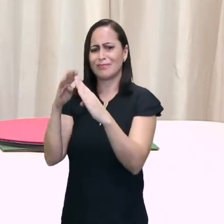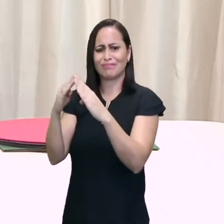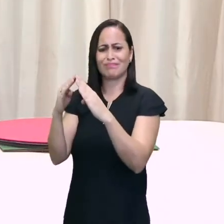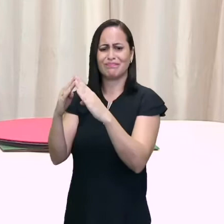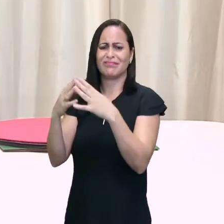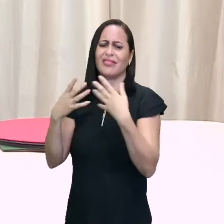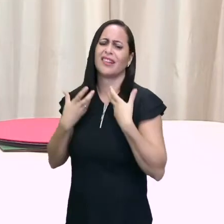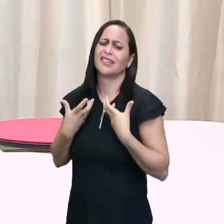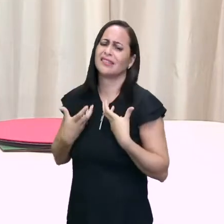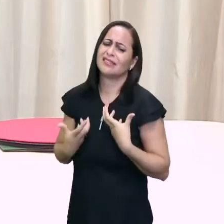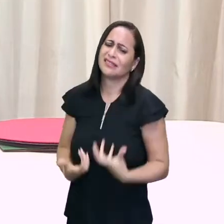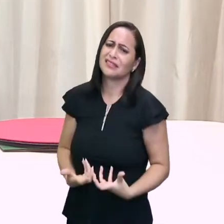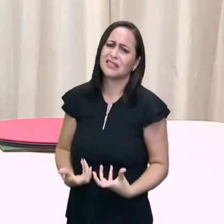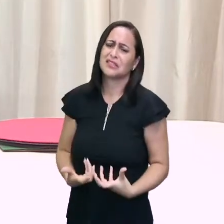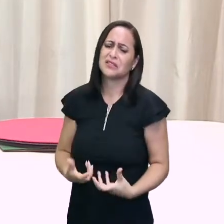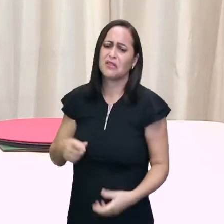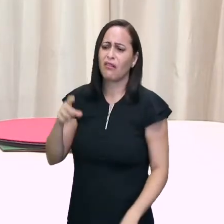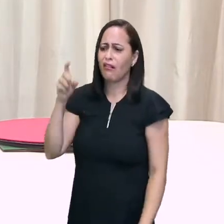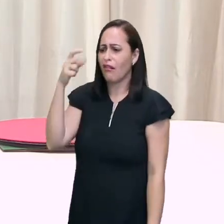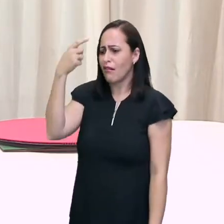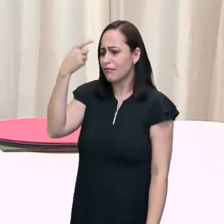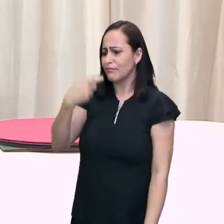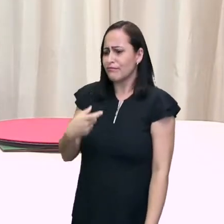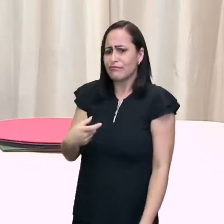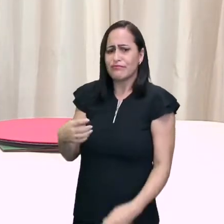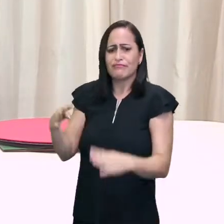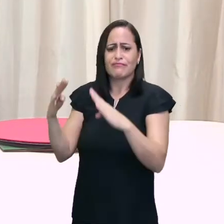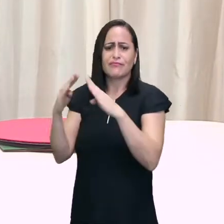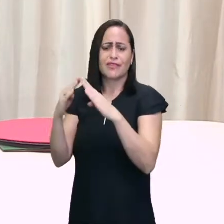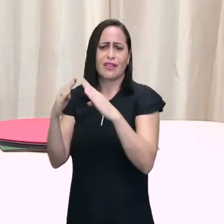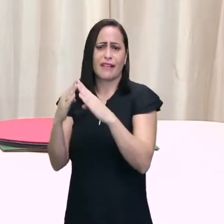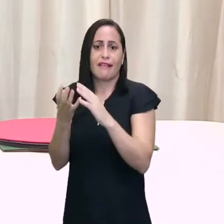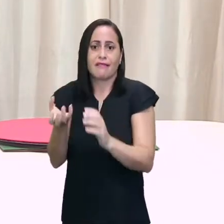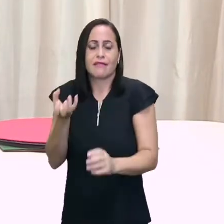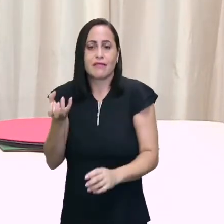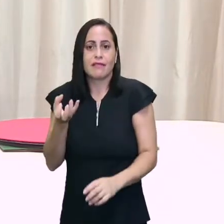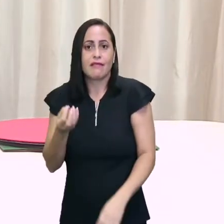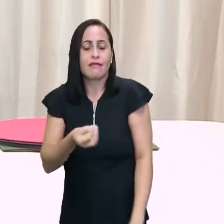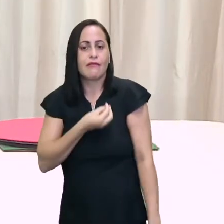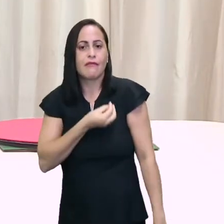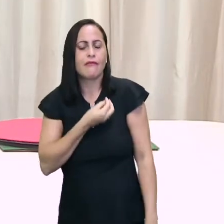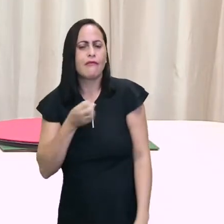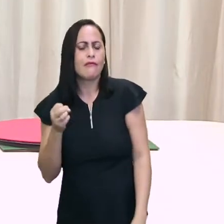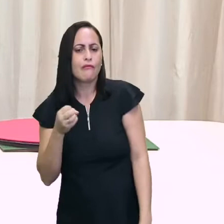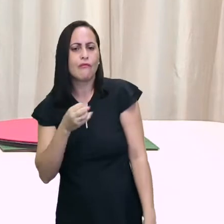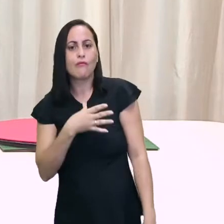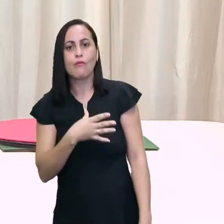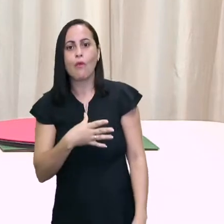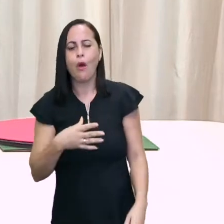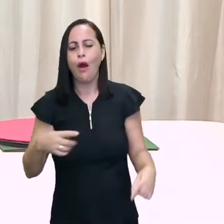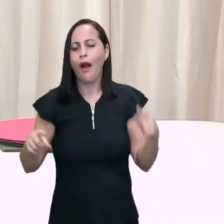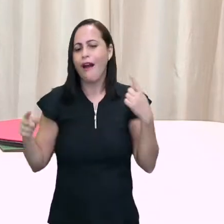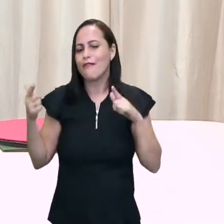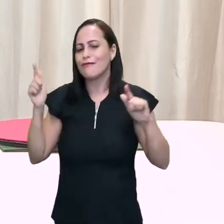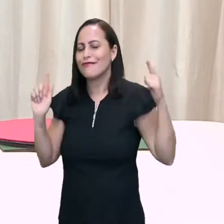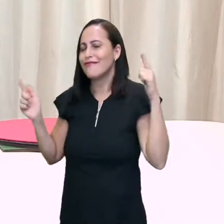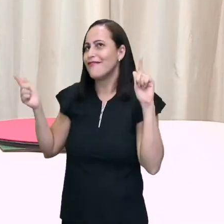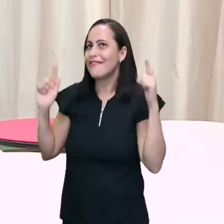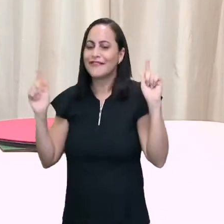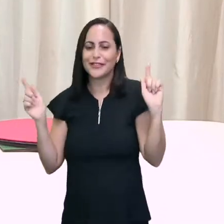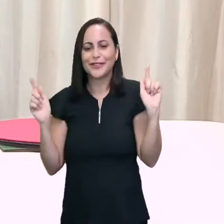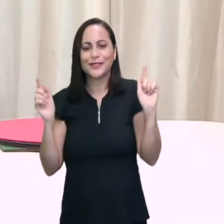ser casa. Ela queria viver novas aventuras, novas